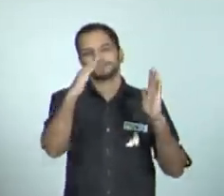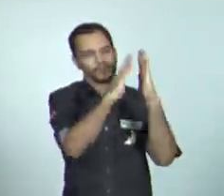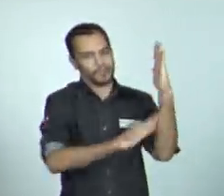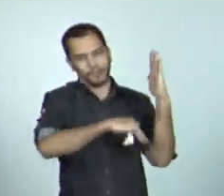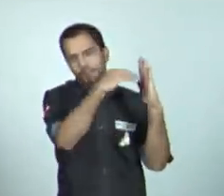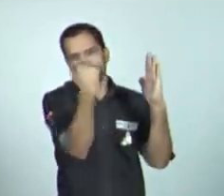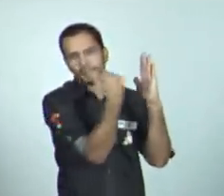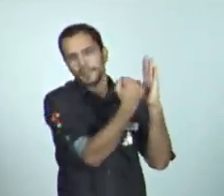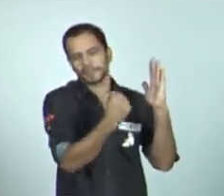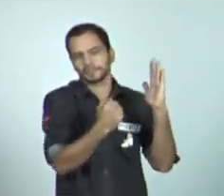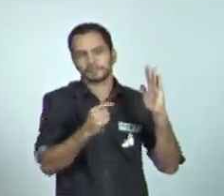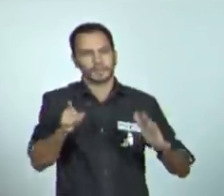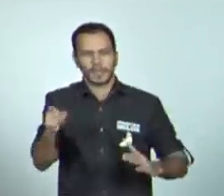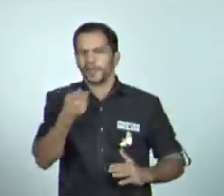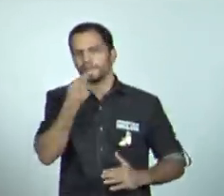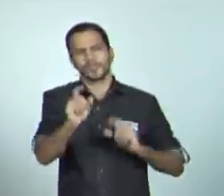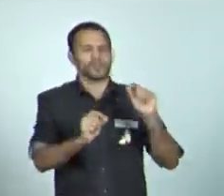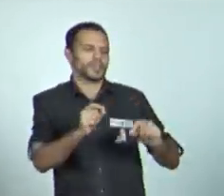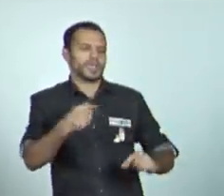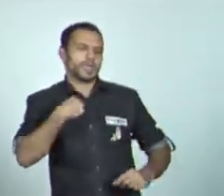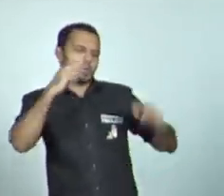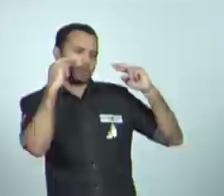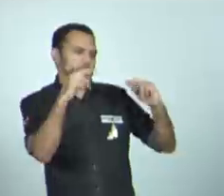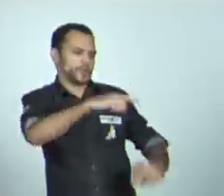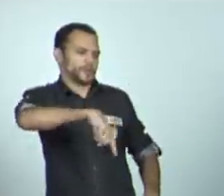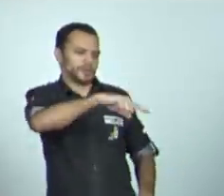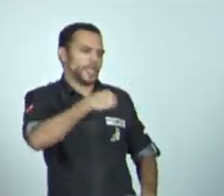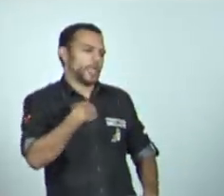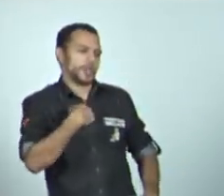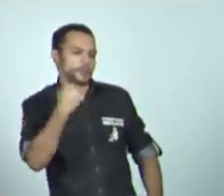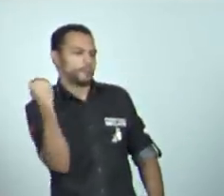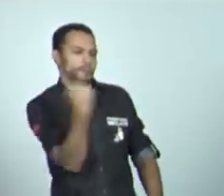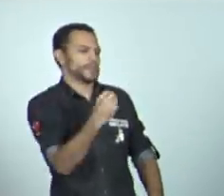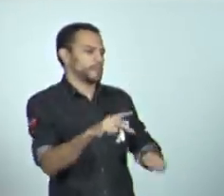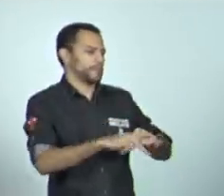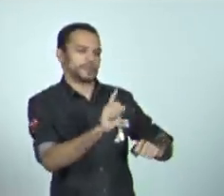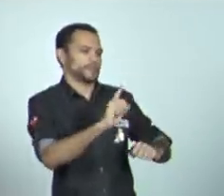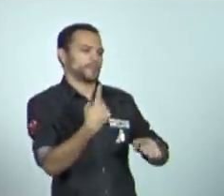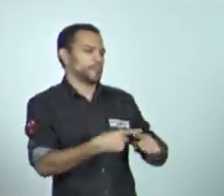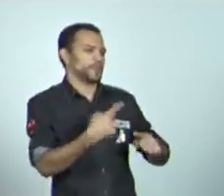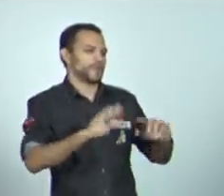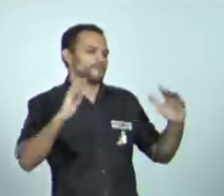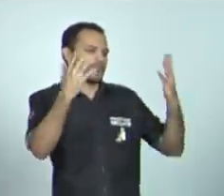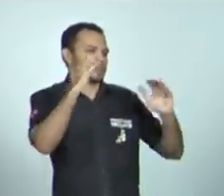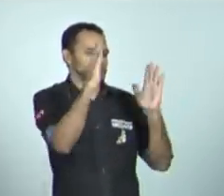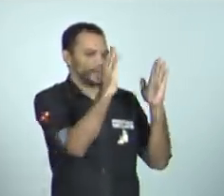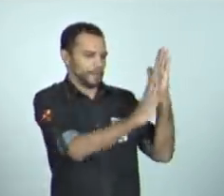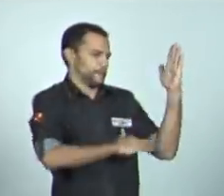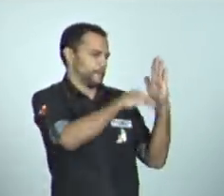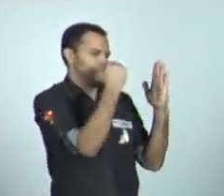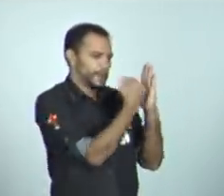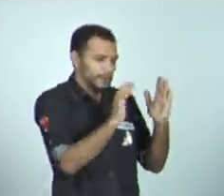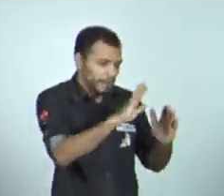assim em respeito a vocês eu não vou matar aula durante a páscoa mas após a